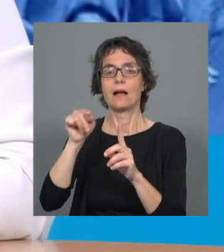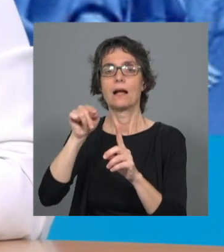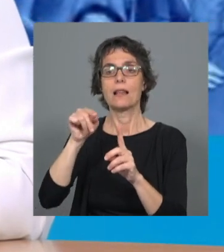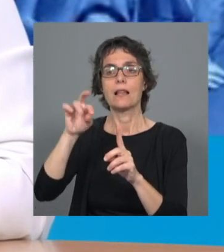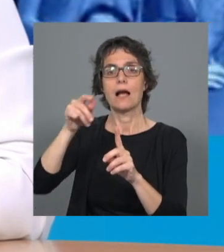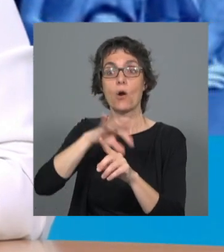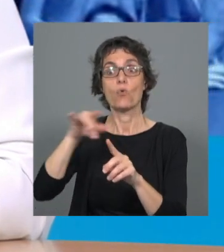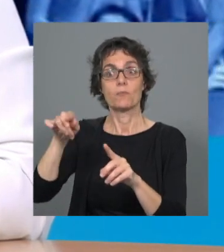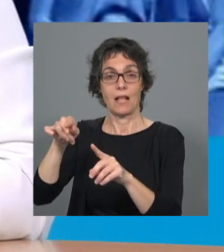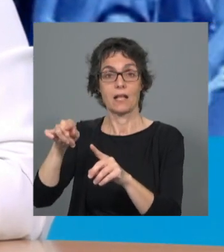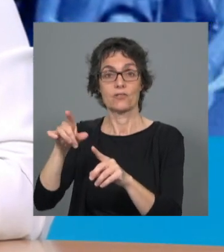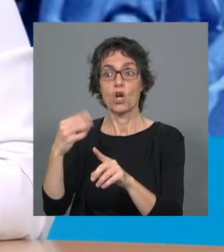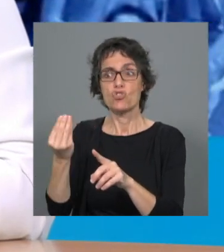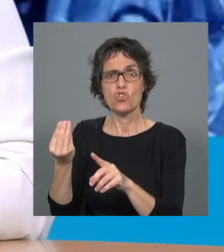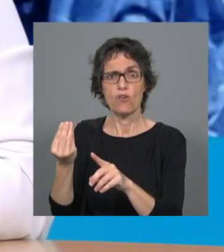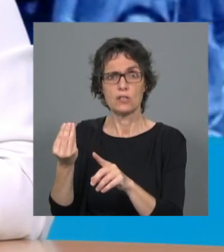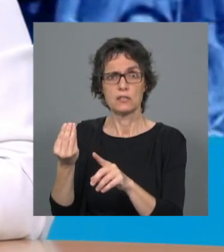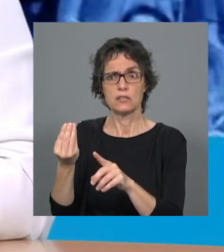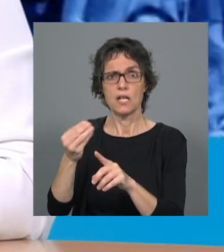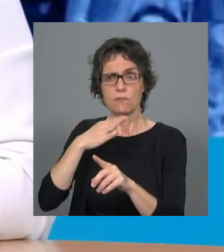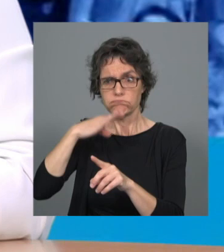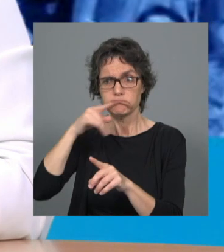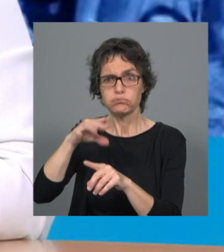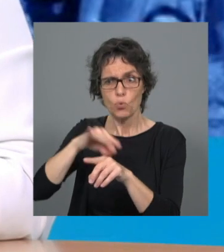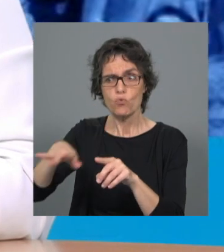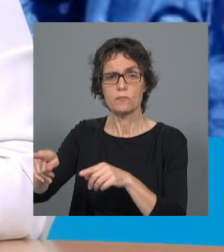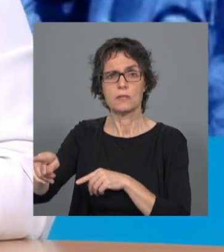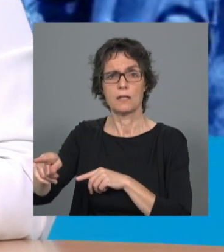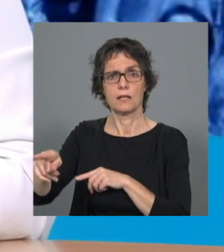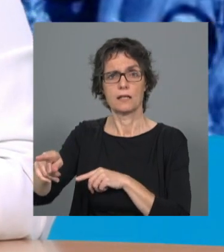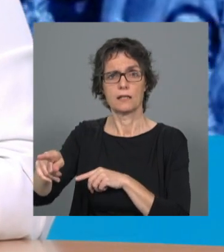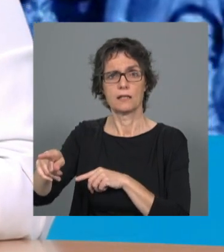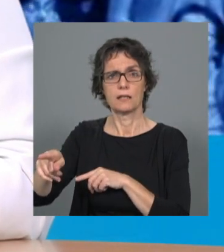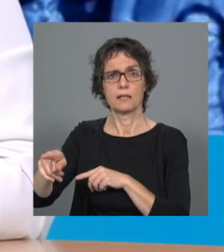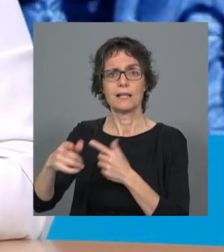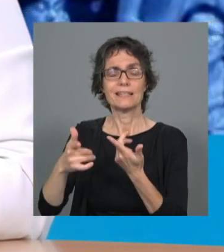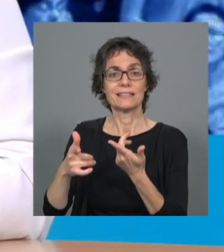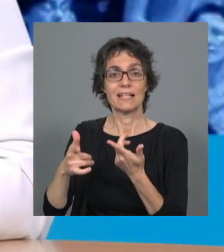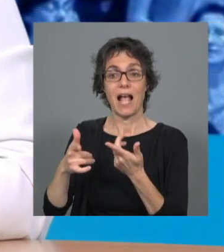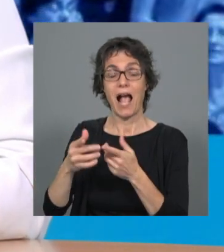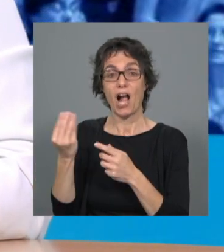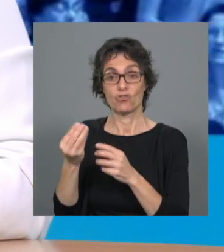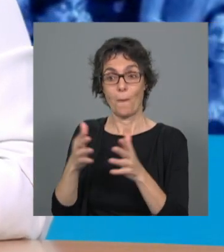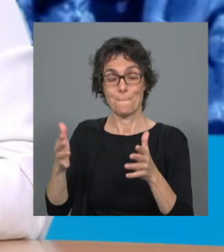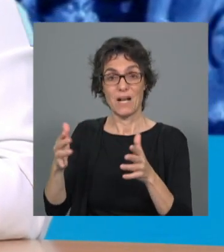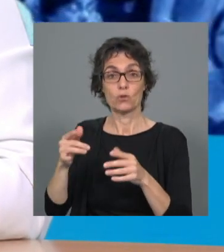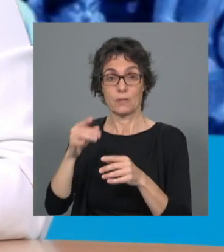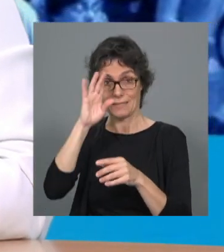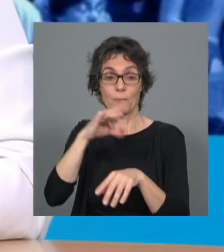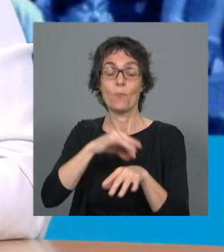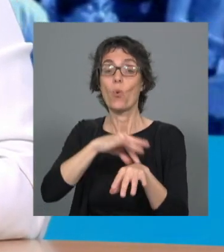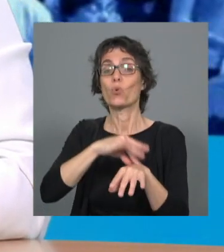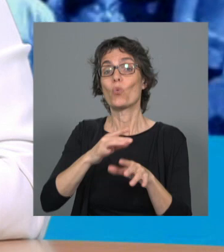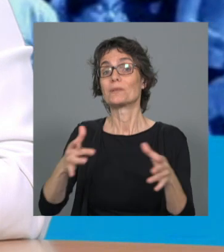pessoas muito jovens, ou seja, apesar de, na sua maioria, a doença não adquirir